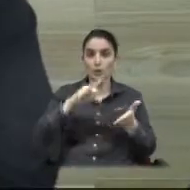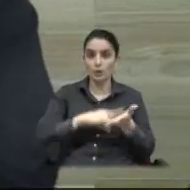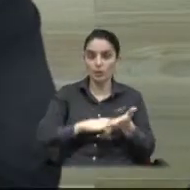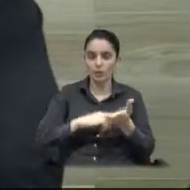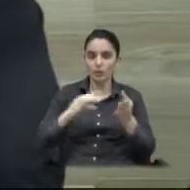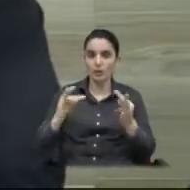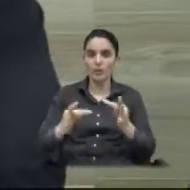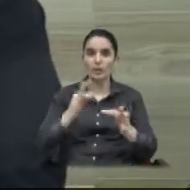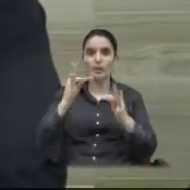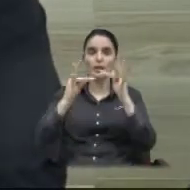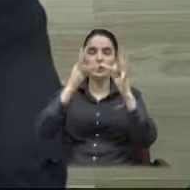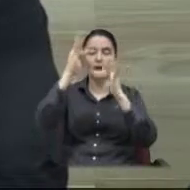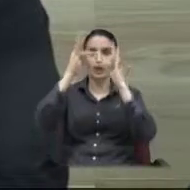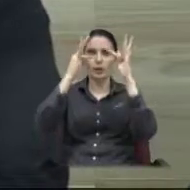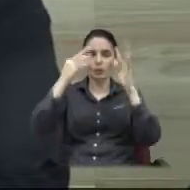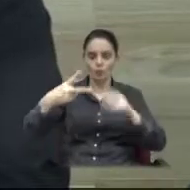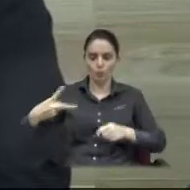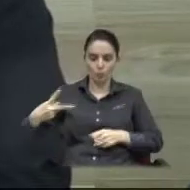de anatomia.